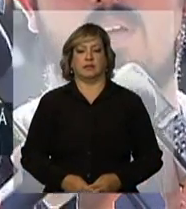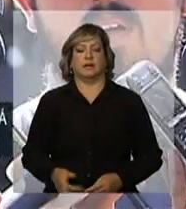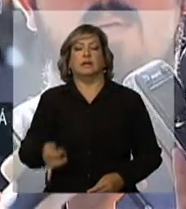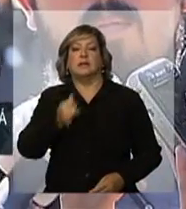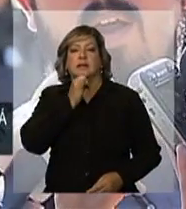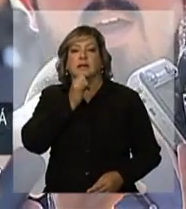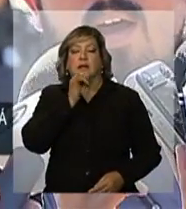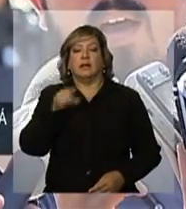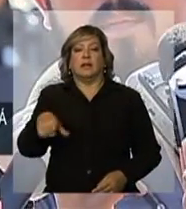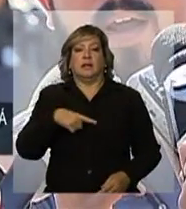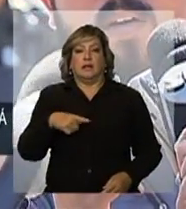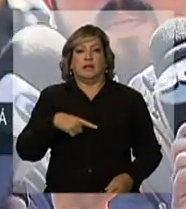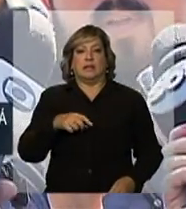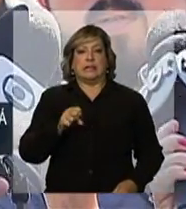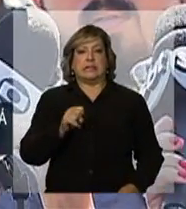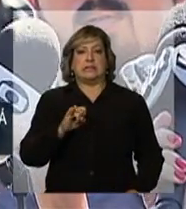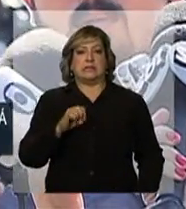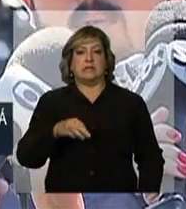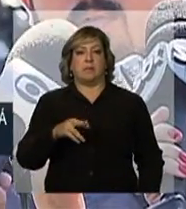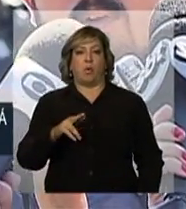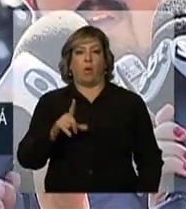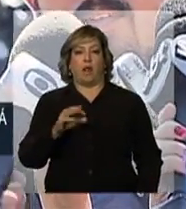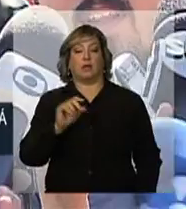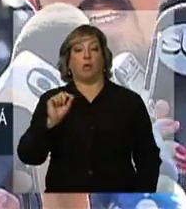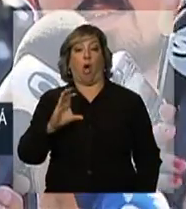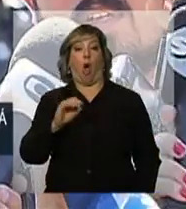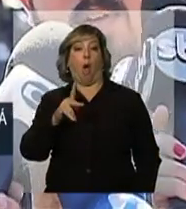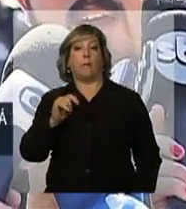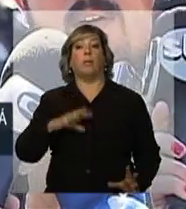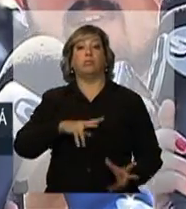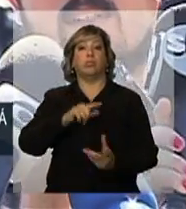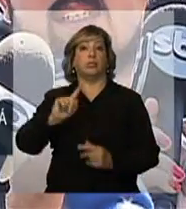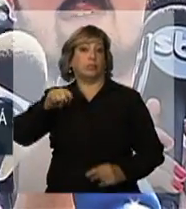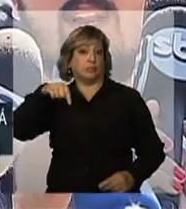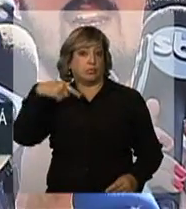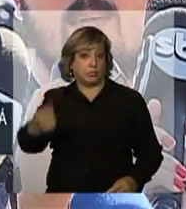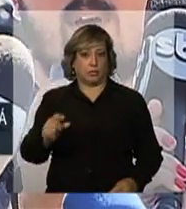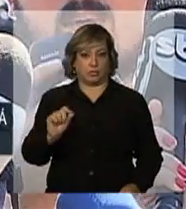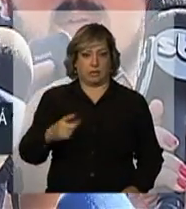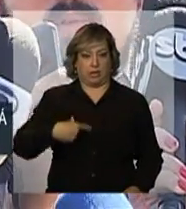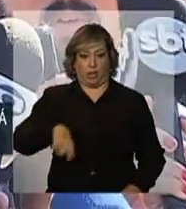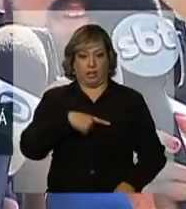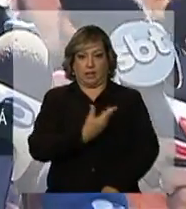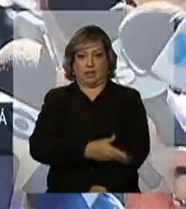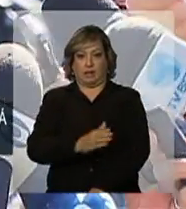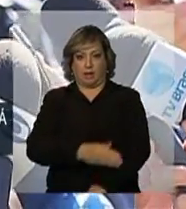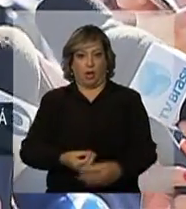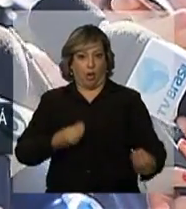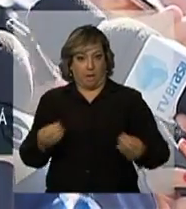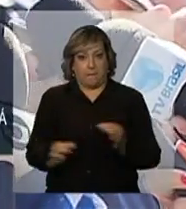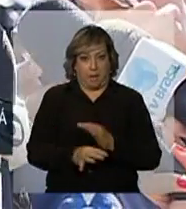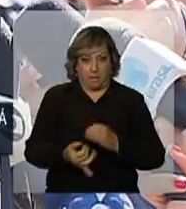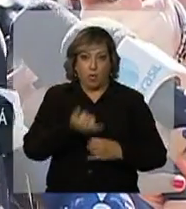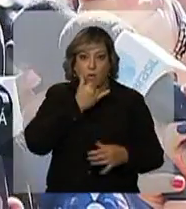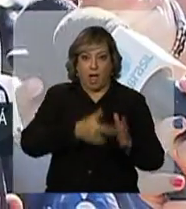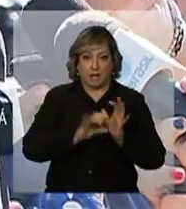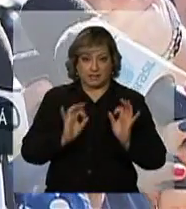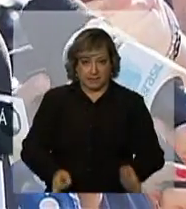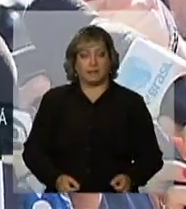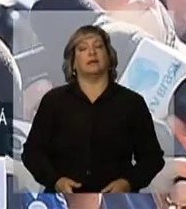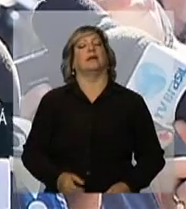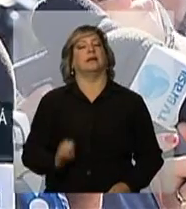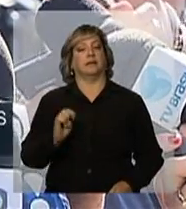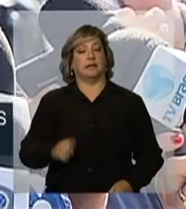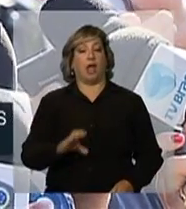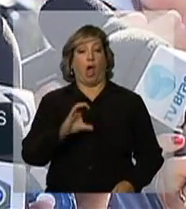simulação para a Copa do Mundo, né? Na verdade, é uma situação real em que vocês estão treinando para a Copa do Mundo. É um preparativo, né? Exato.